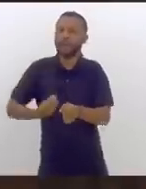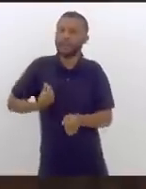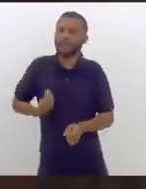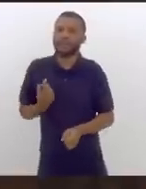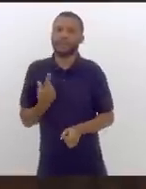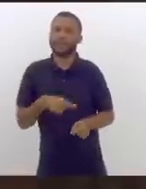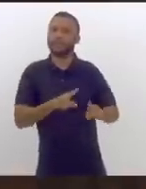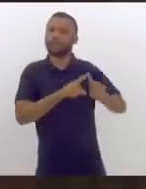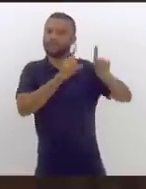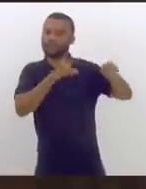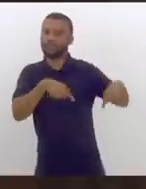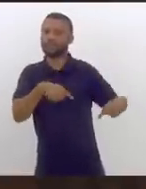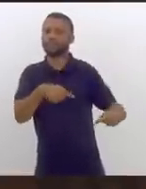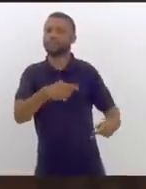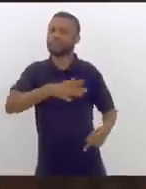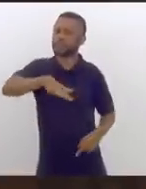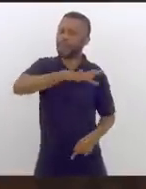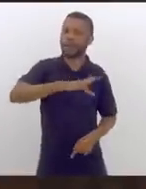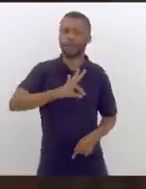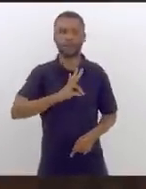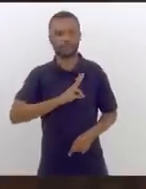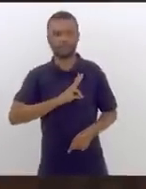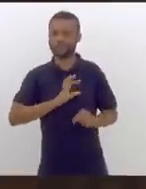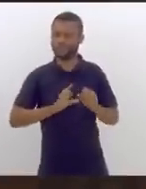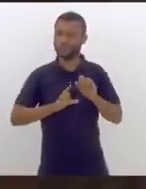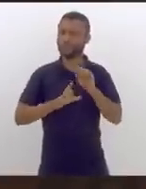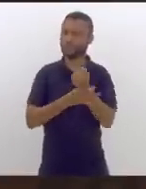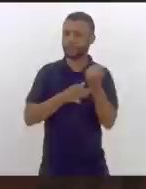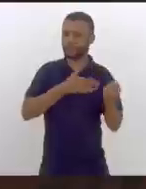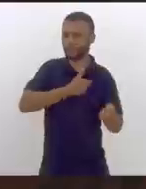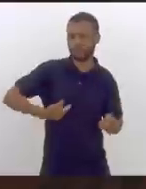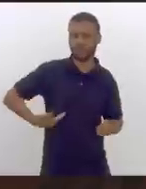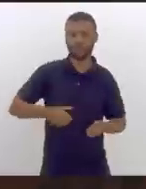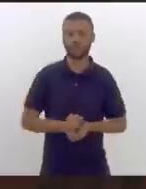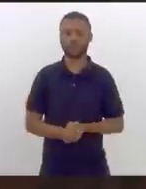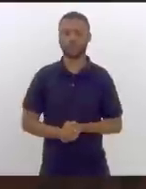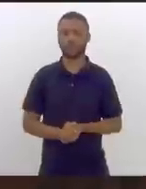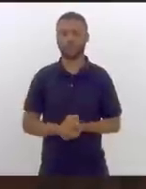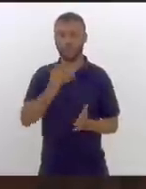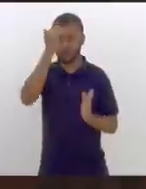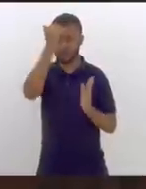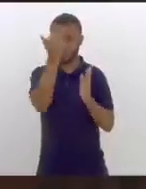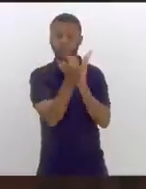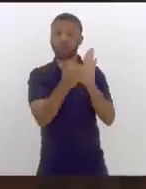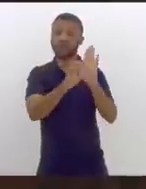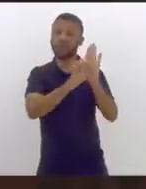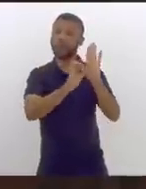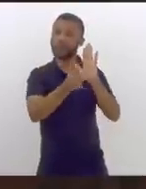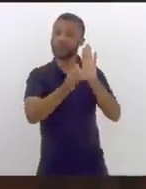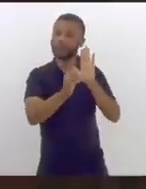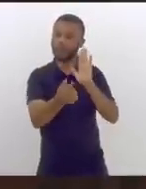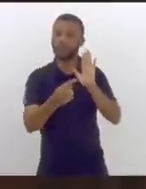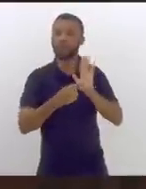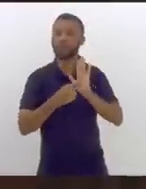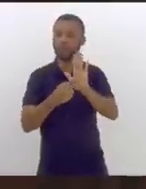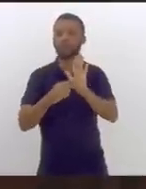pública da Leste conforme edital publicado no dia 19/10/2012